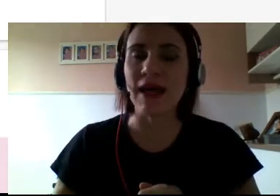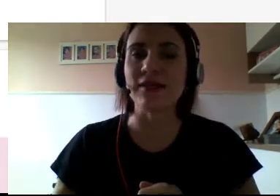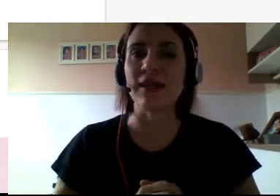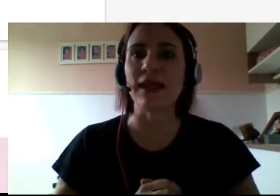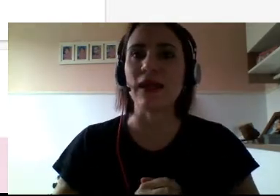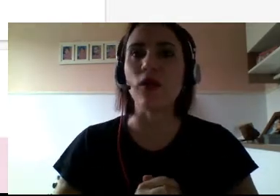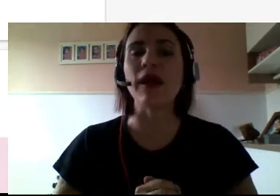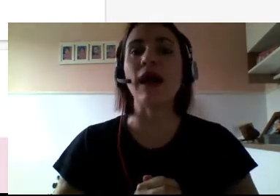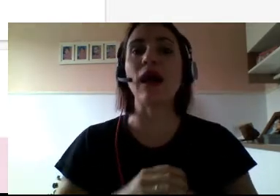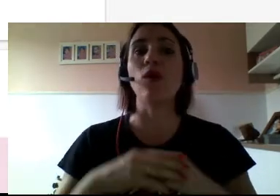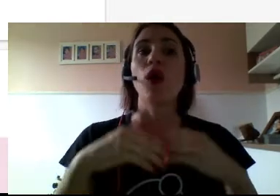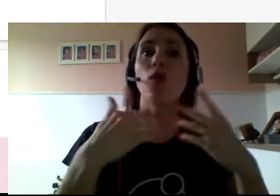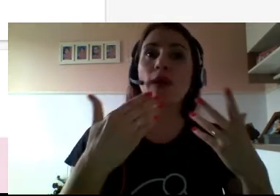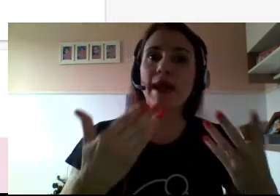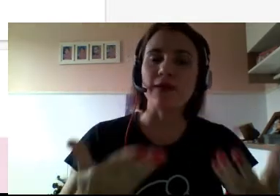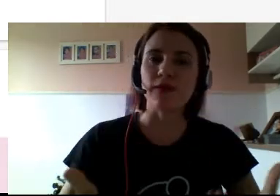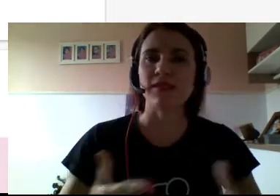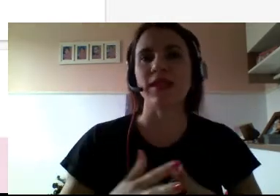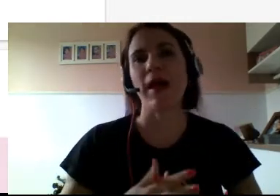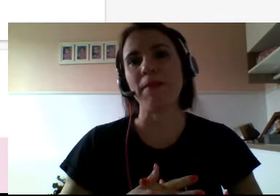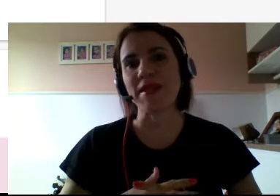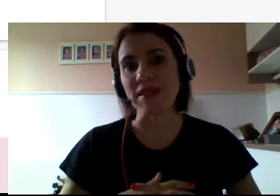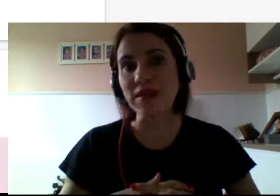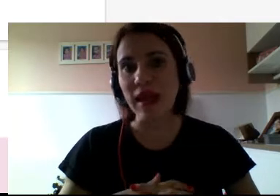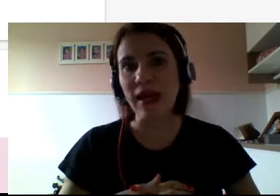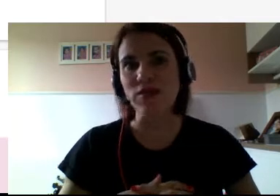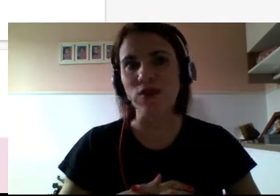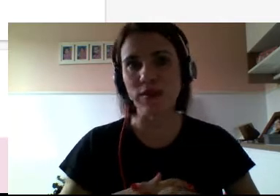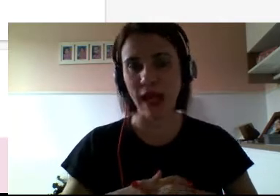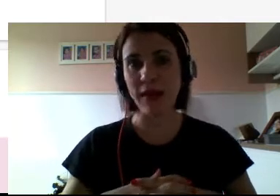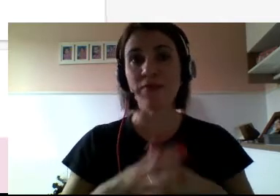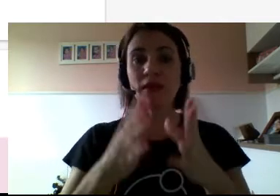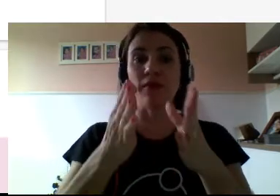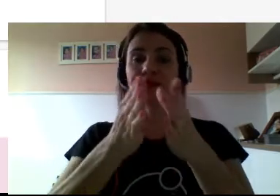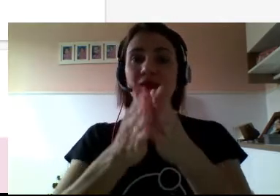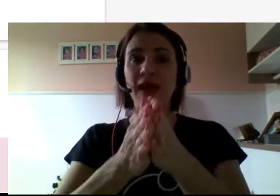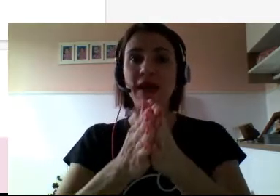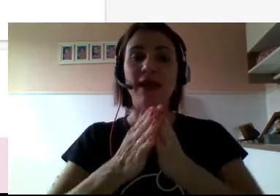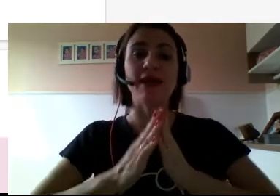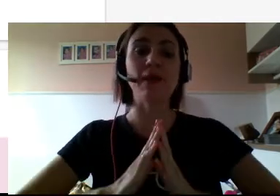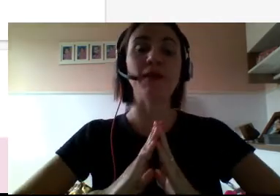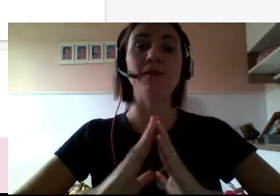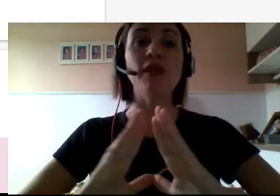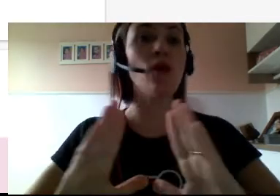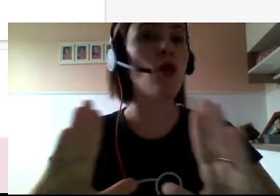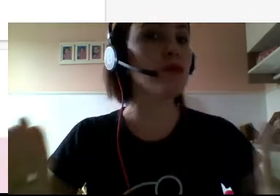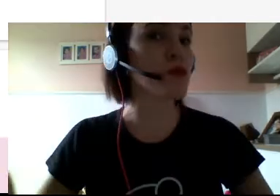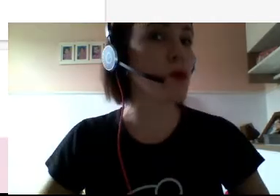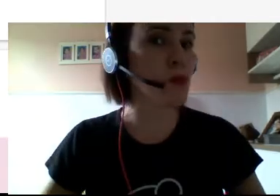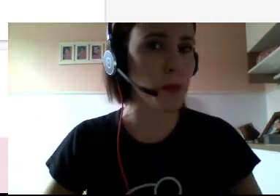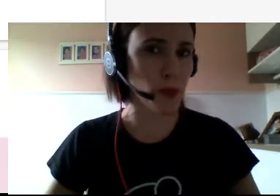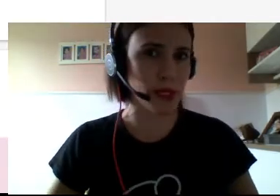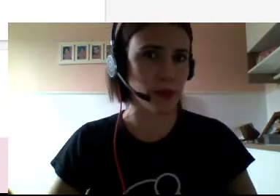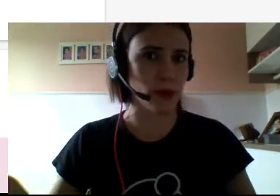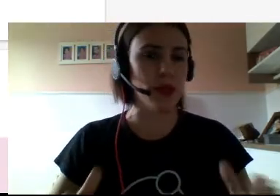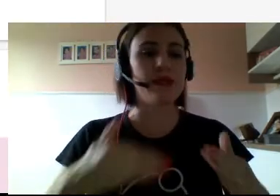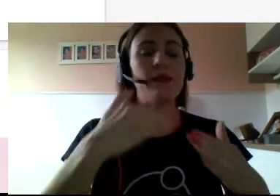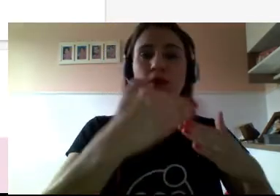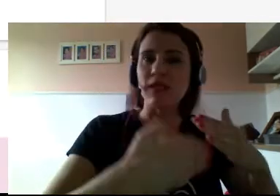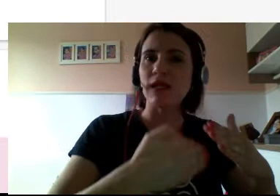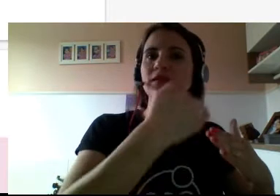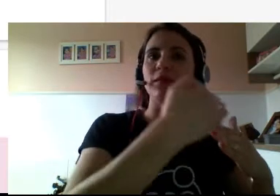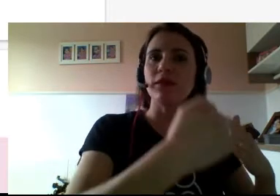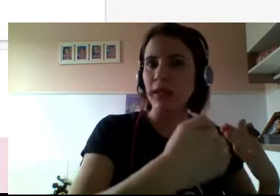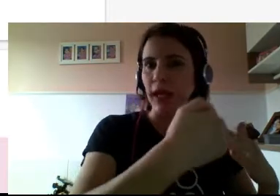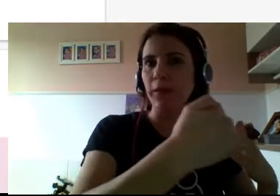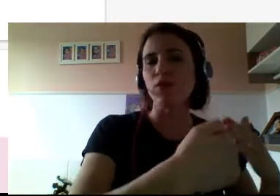ela vai estar em cartaz naquele local o horário que será apresentado tá então estreia aquele primeiro encontro com meu público